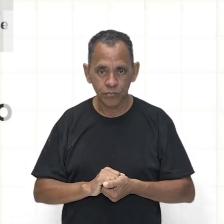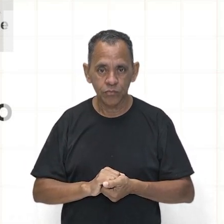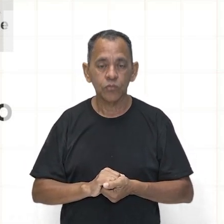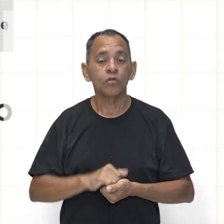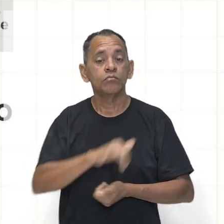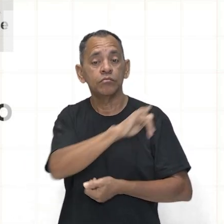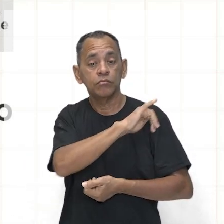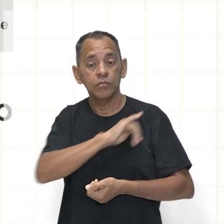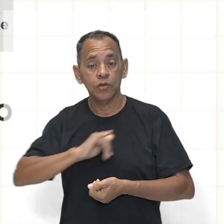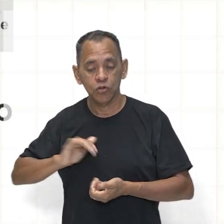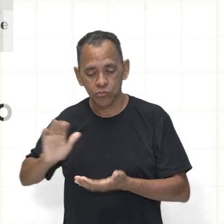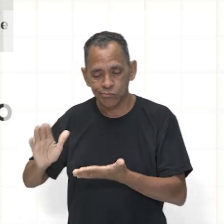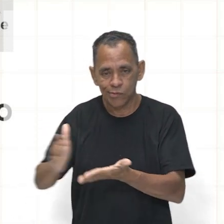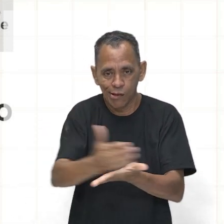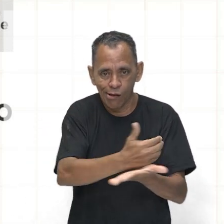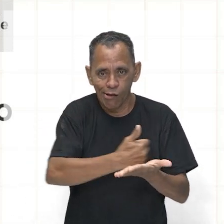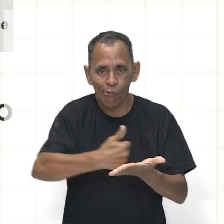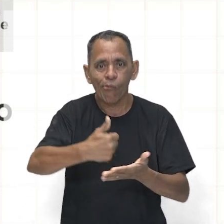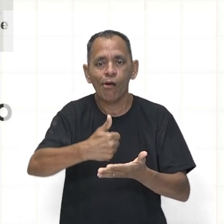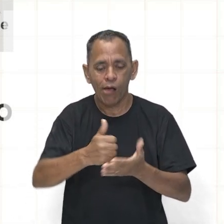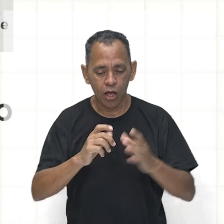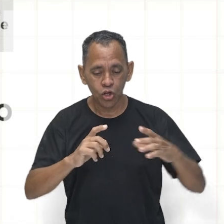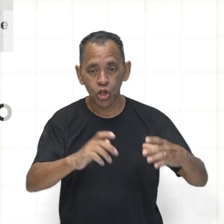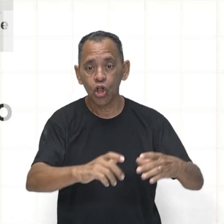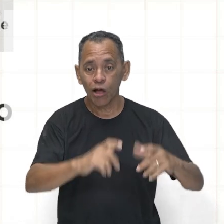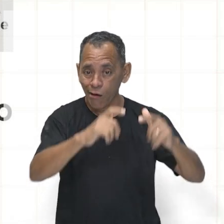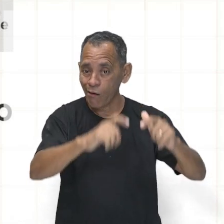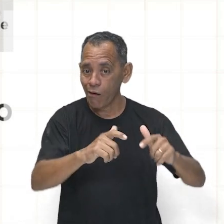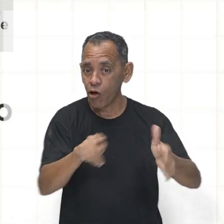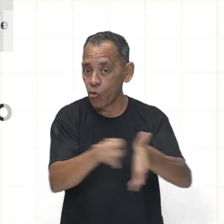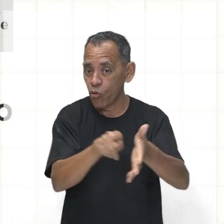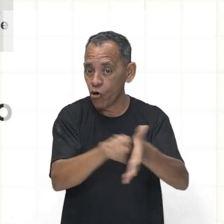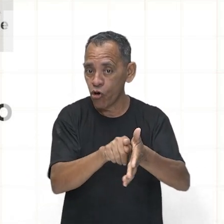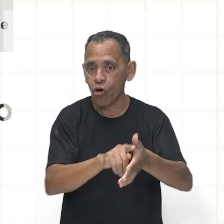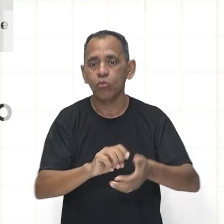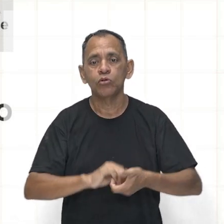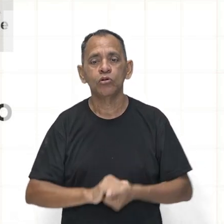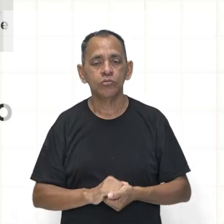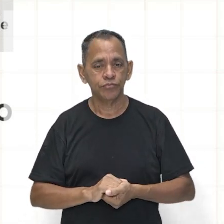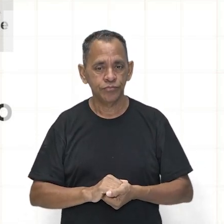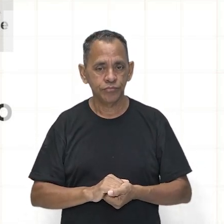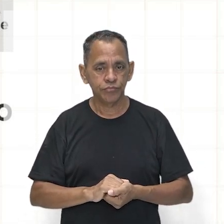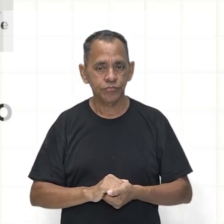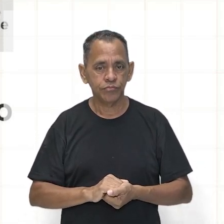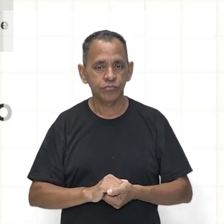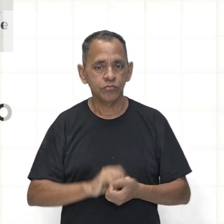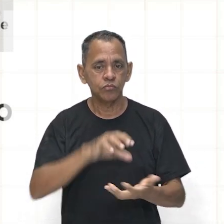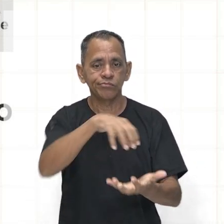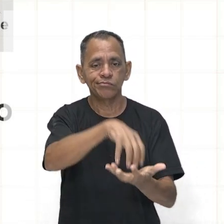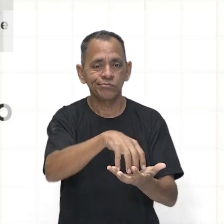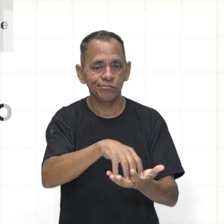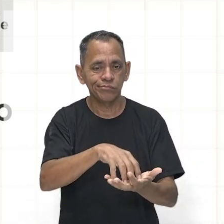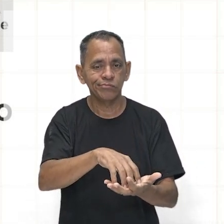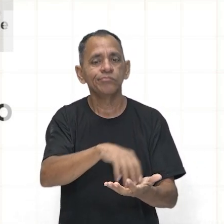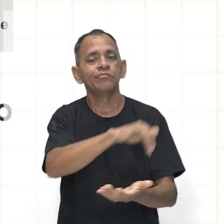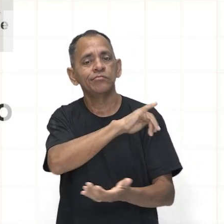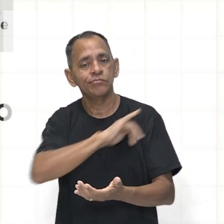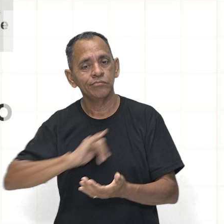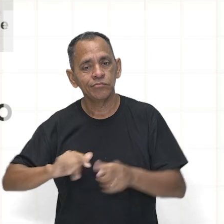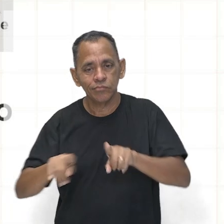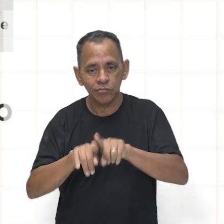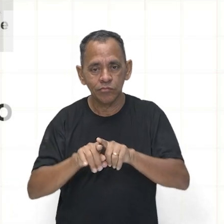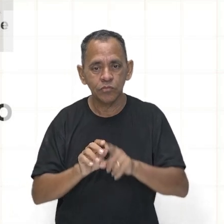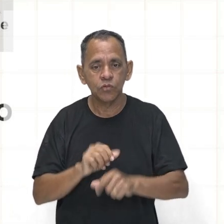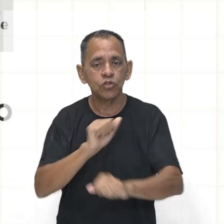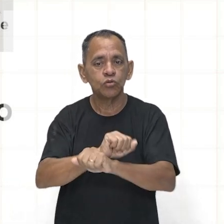o imperador formasse um novo gabinete ministerial, mas isso não aconteceu, ok? Deodoro da